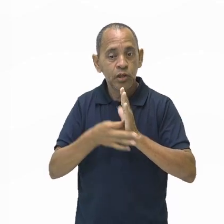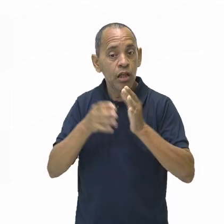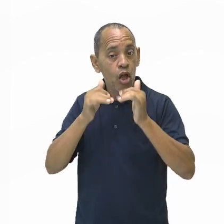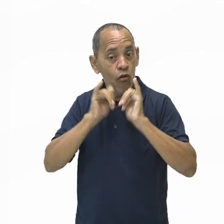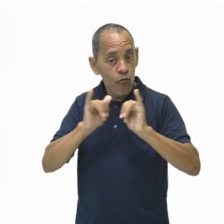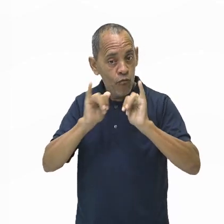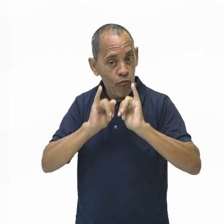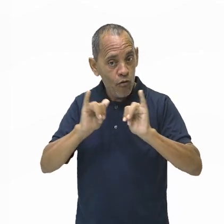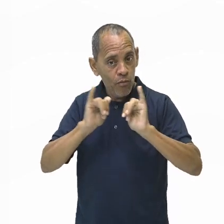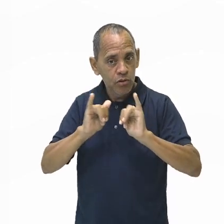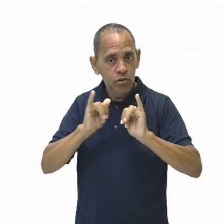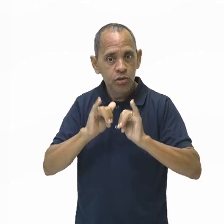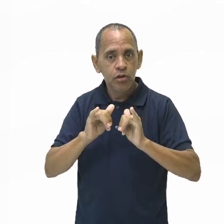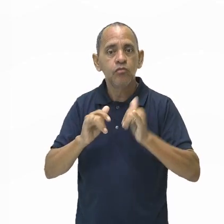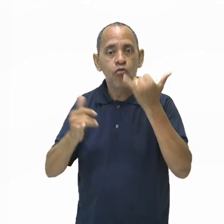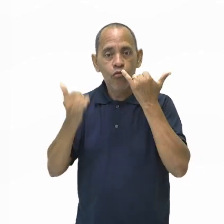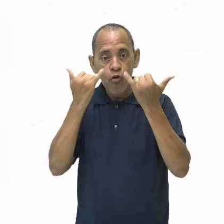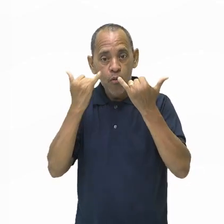informativo,